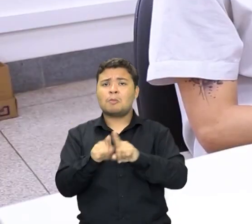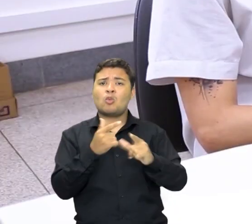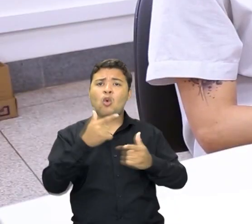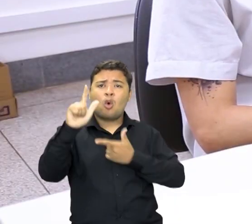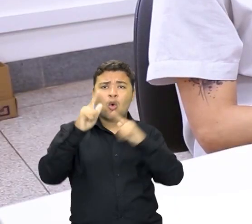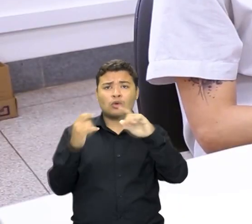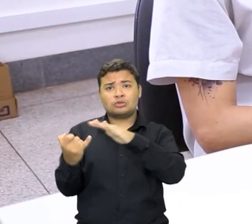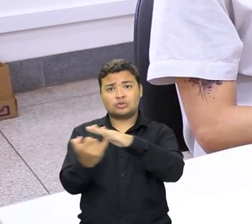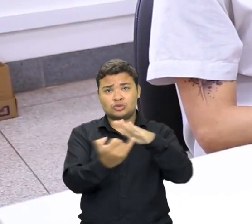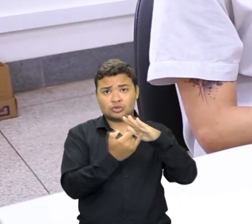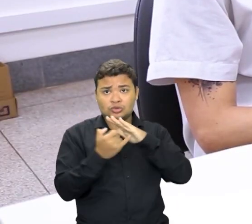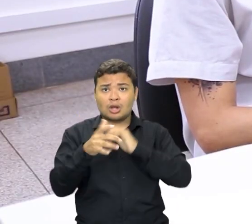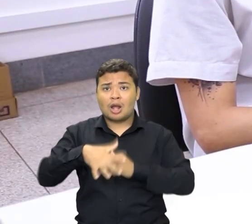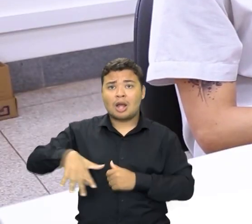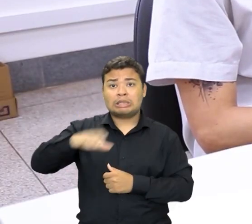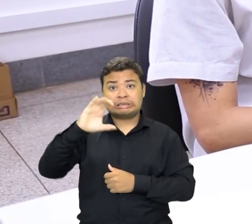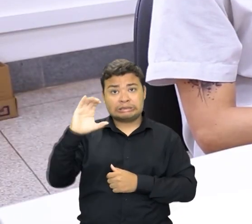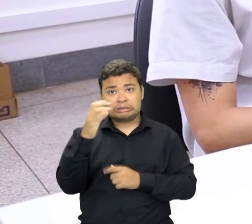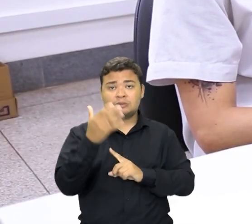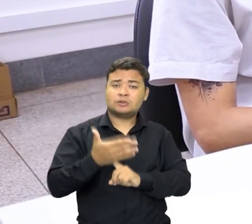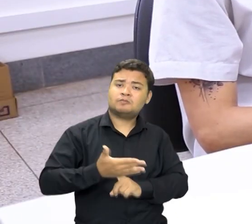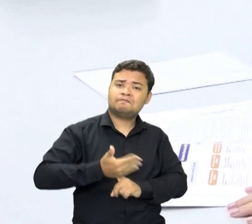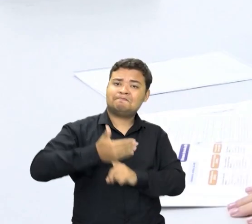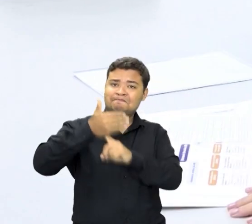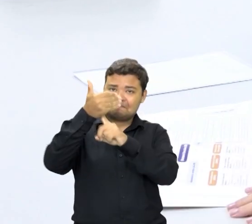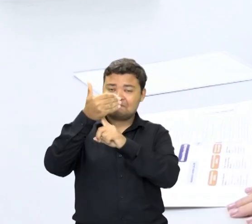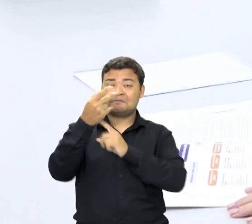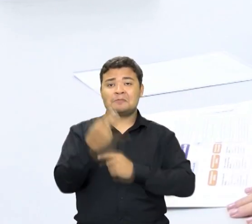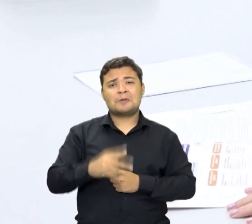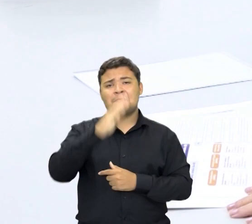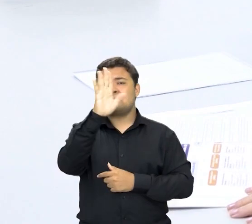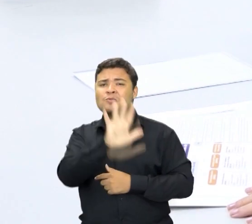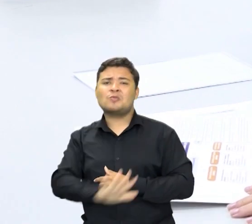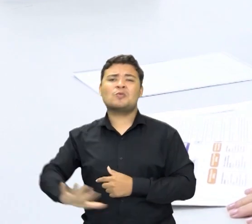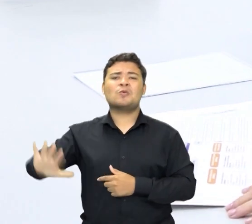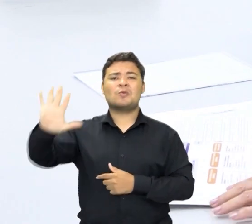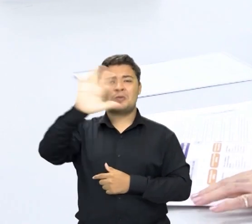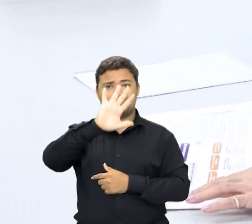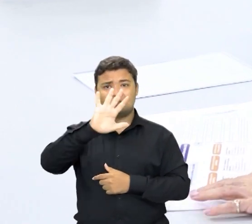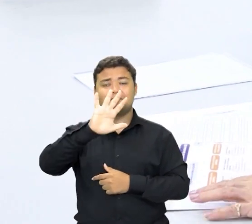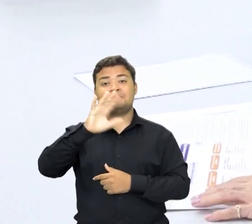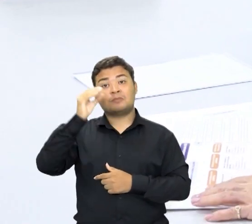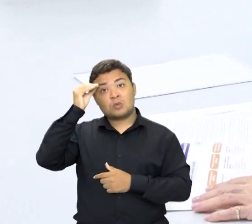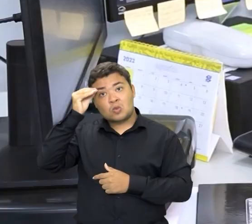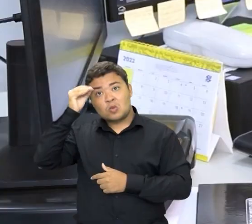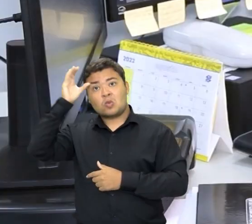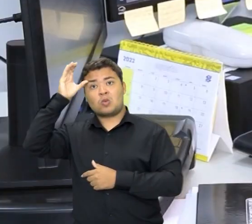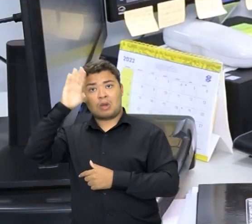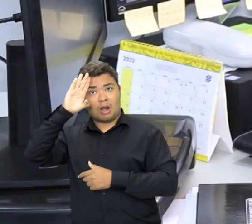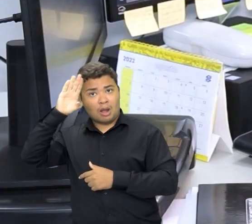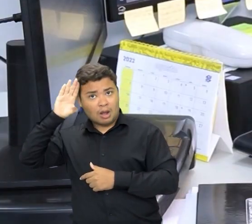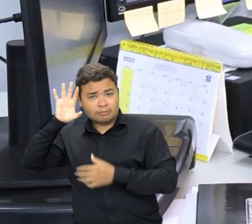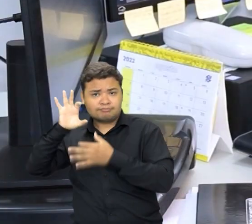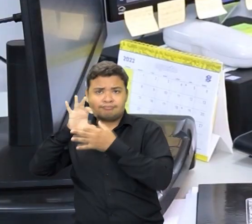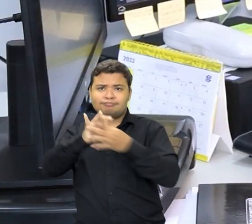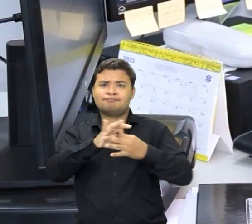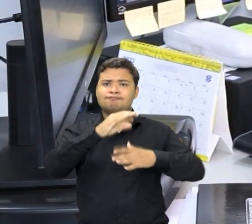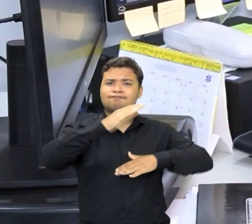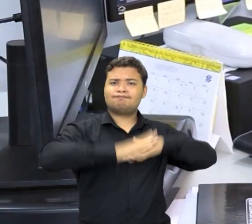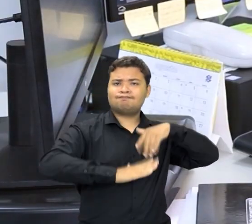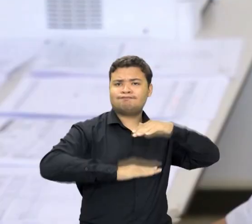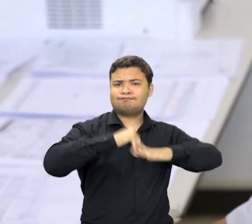pesquisa, ensino e extensão, bem como desenvolvimento institucional e inovação tecnológica. Ela atua como